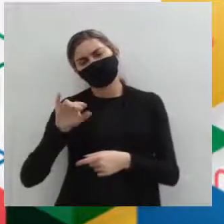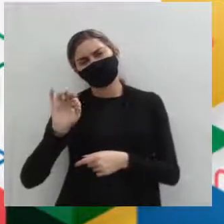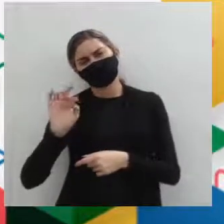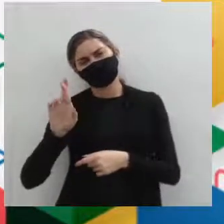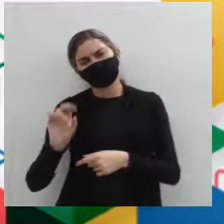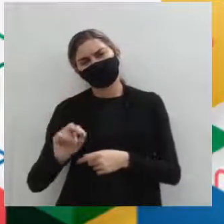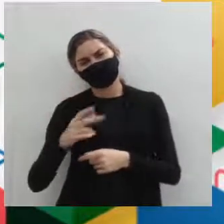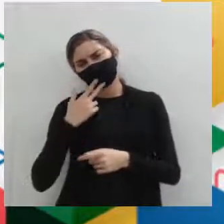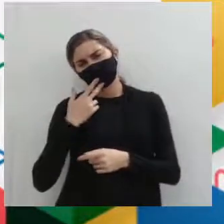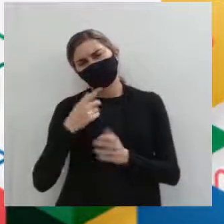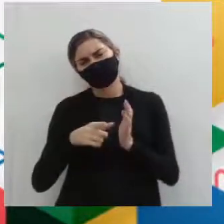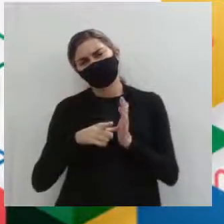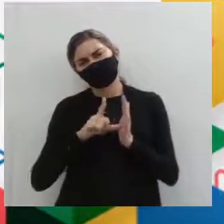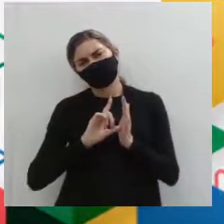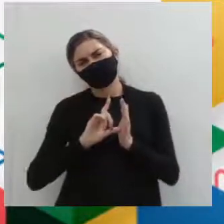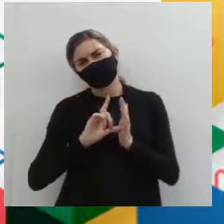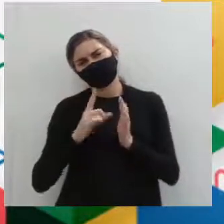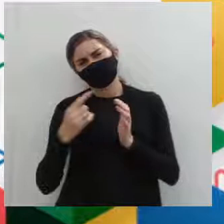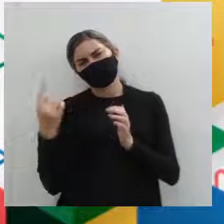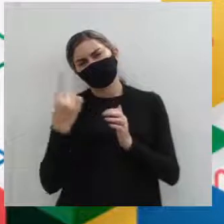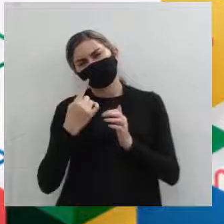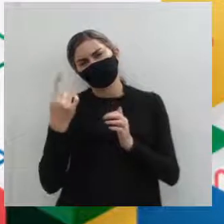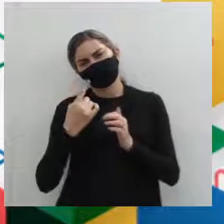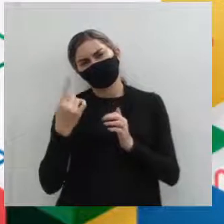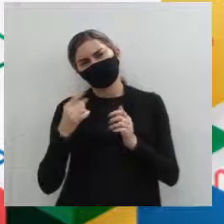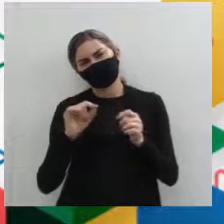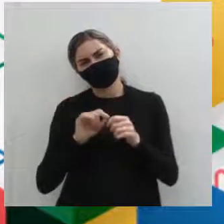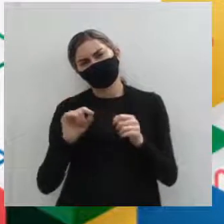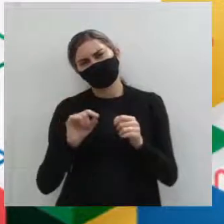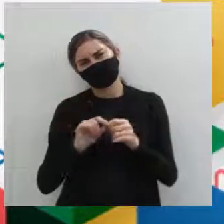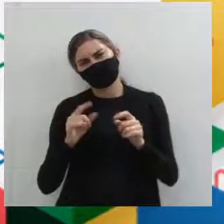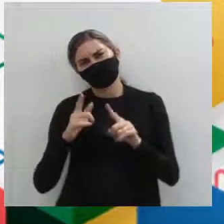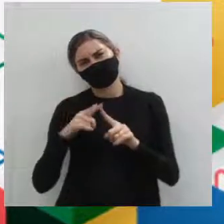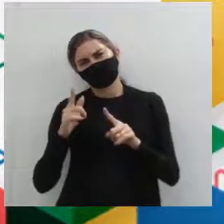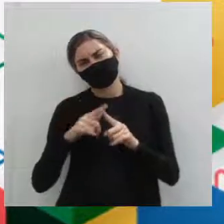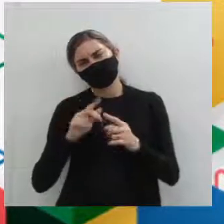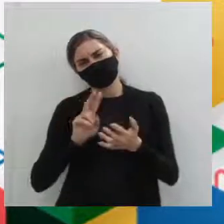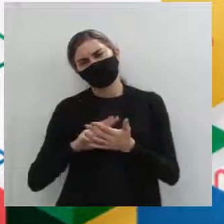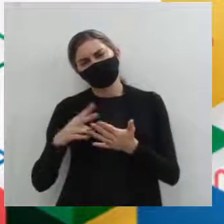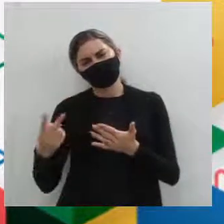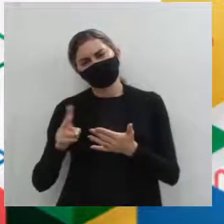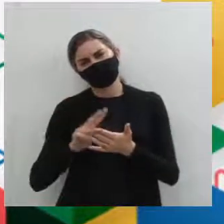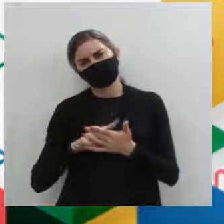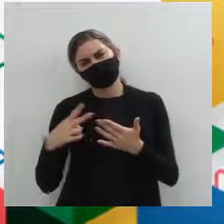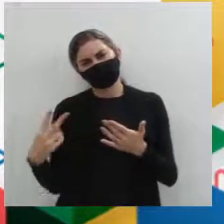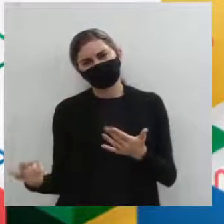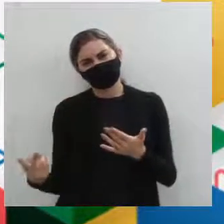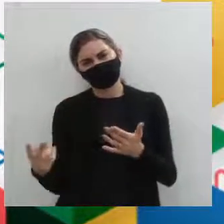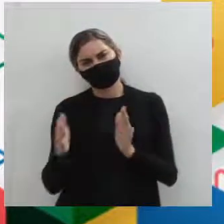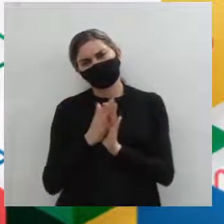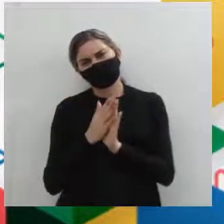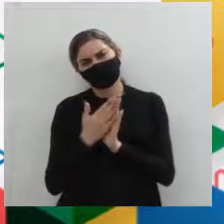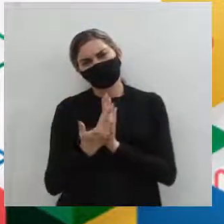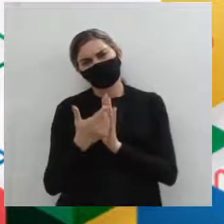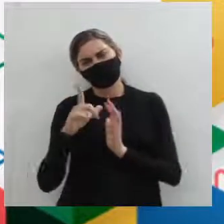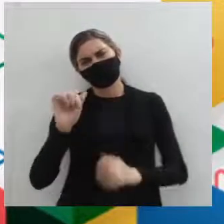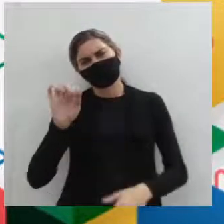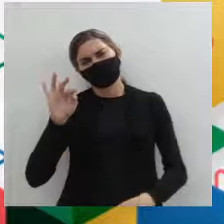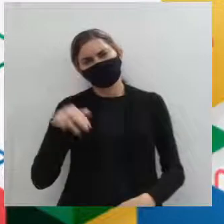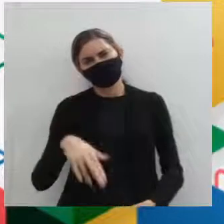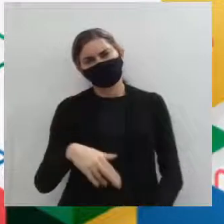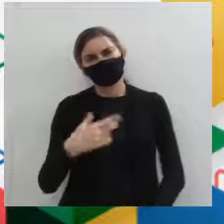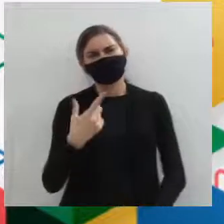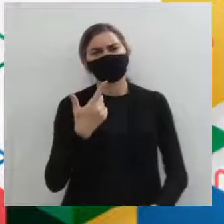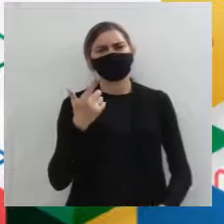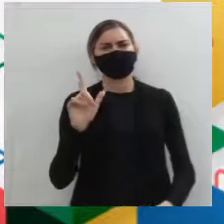dito anteriormente, vai ser o primeiro a realizar esse tipo de tradução. vai traduzir a Bíblia do latim